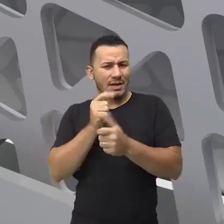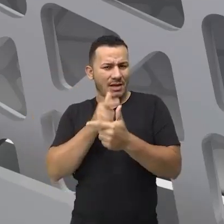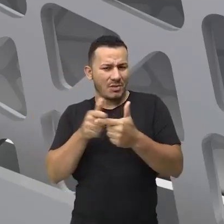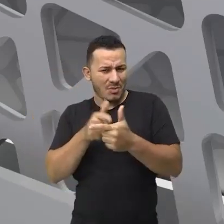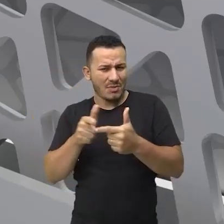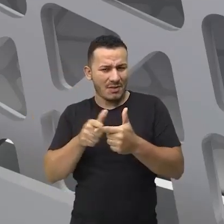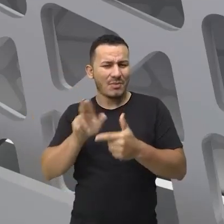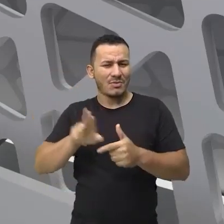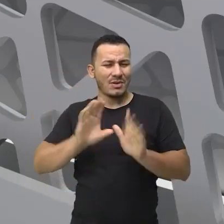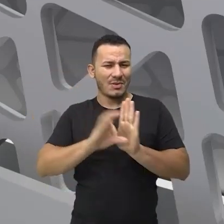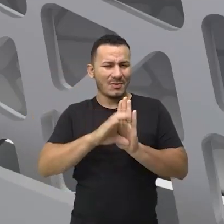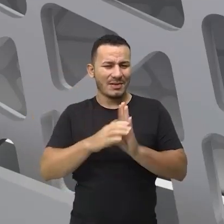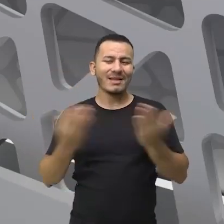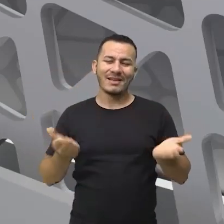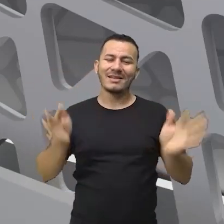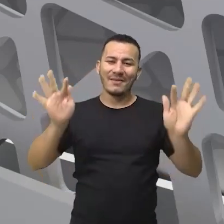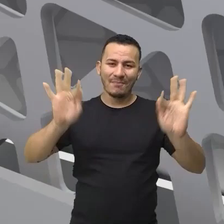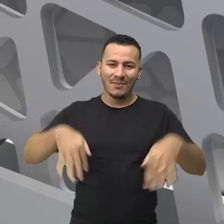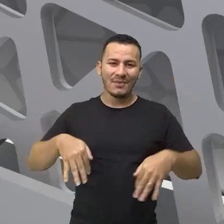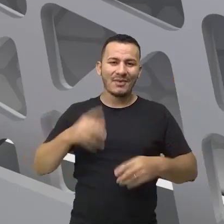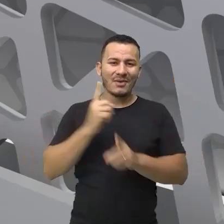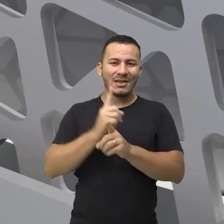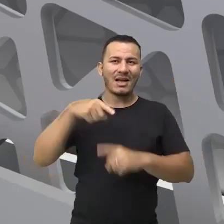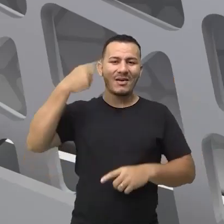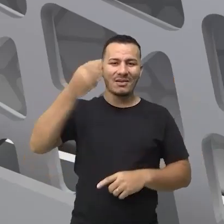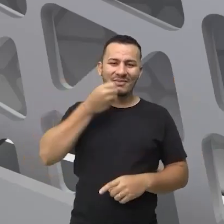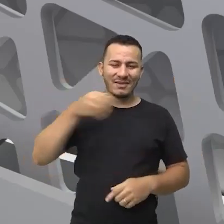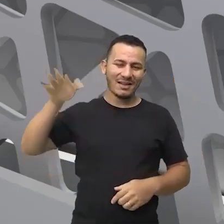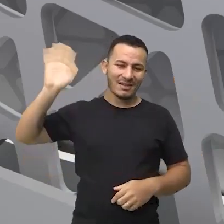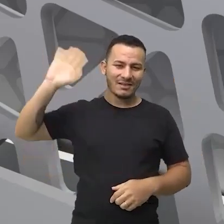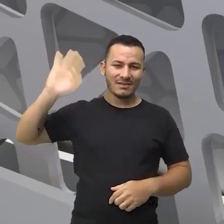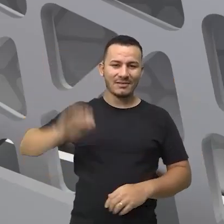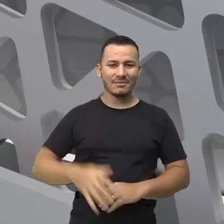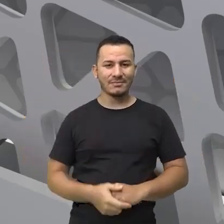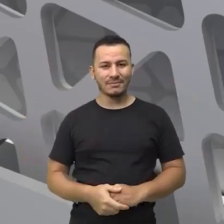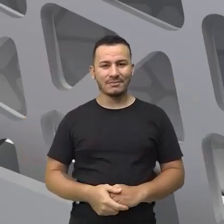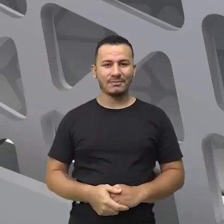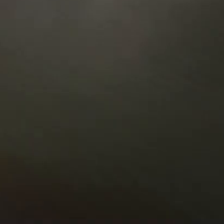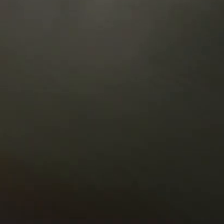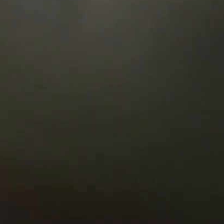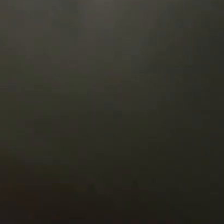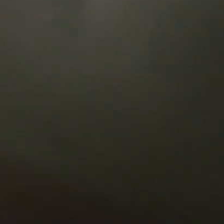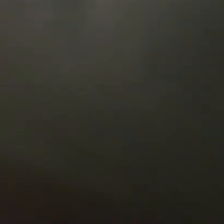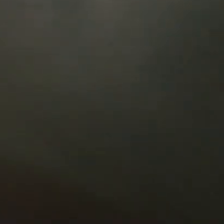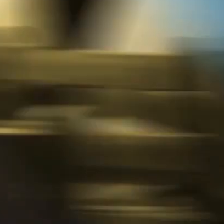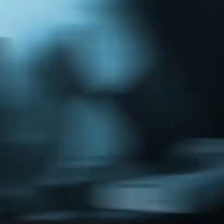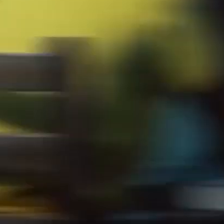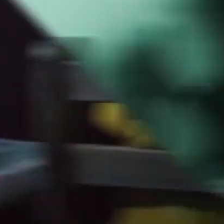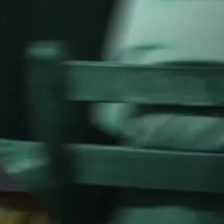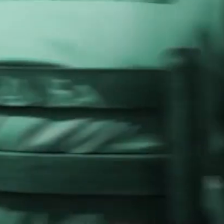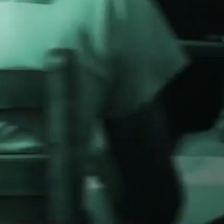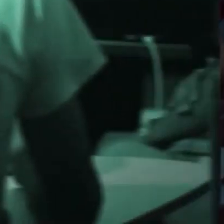temos. Beleza, pessoal? Assim a gente finaliza e até a nossa próxima aula. Até mais, pessoal!